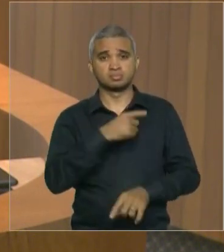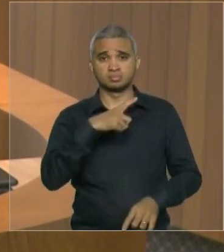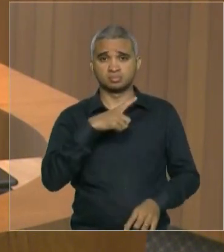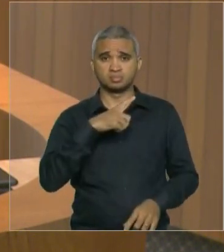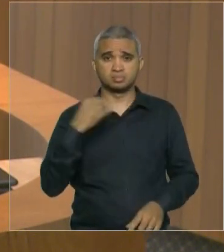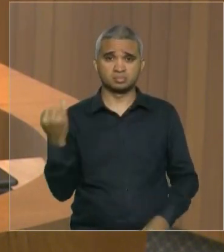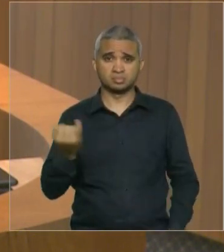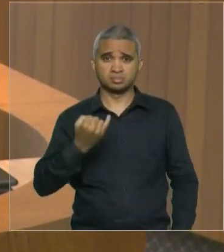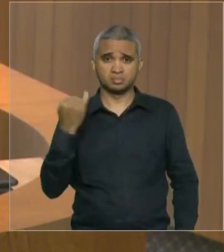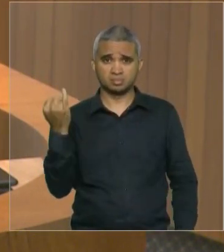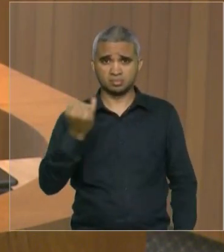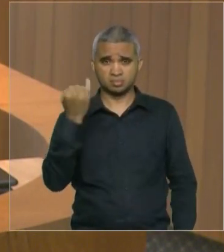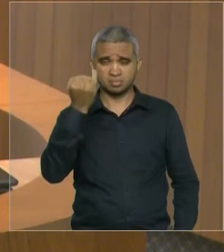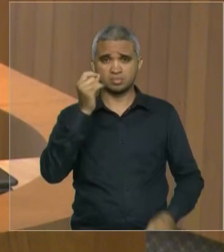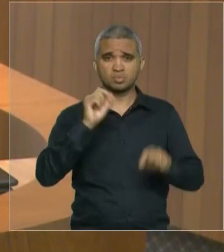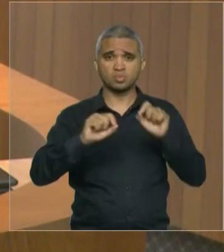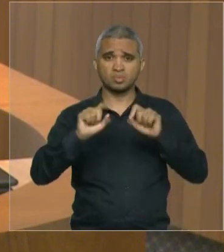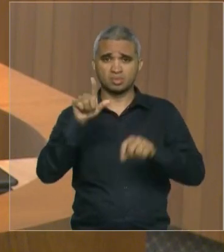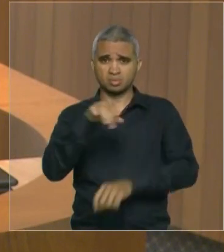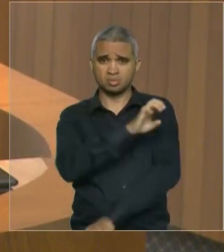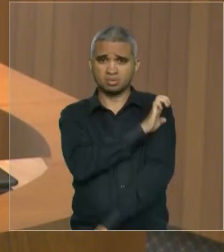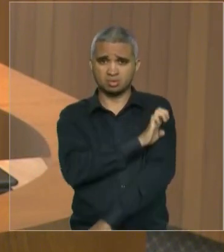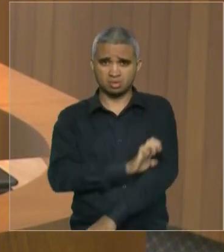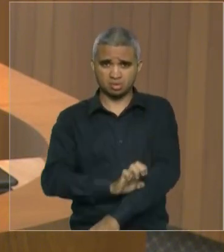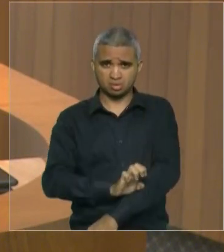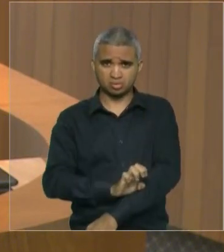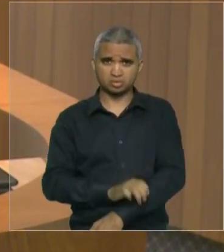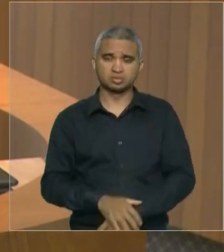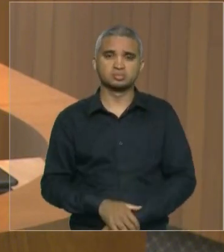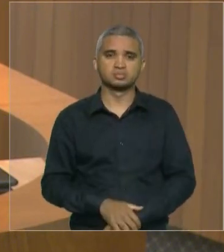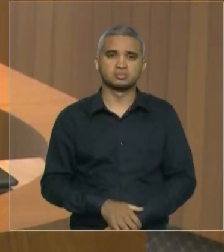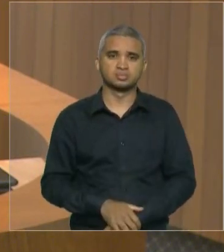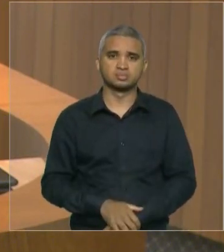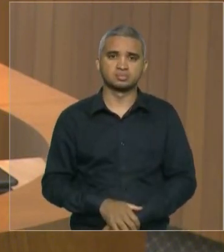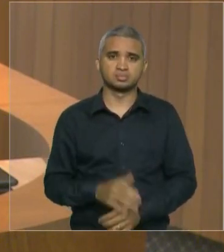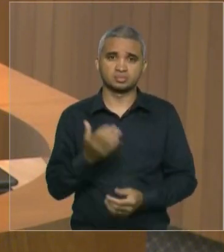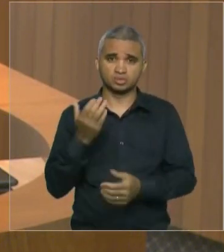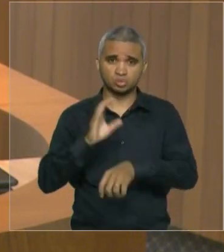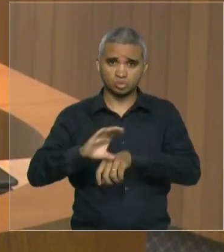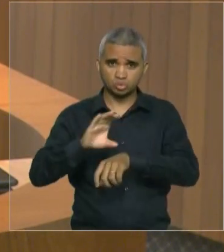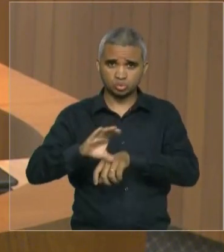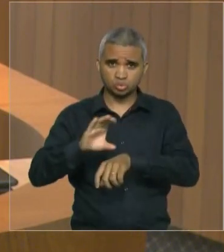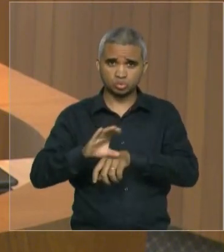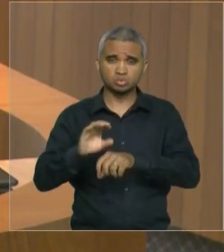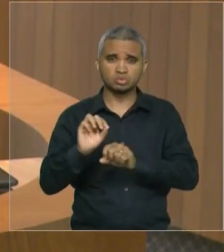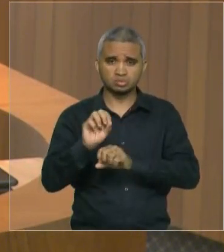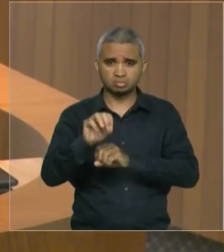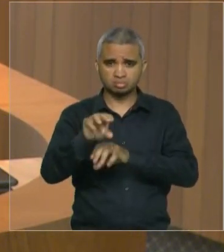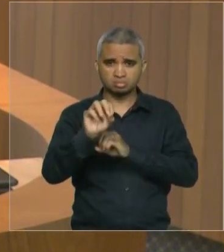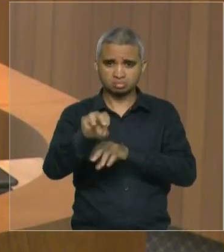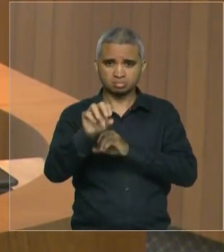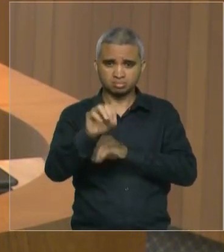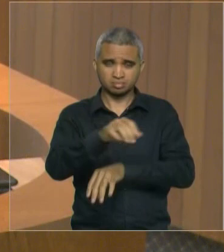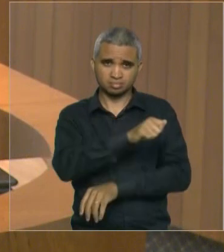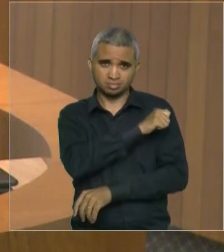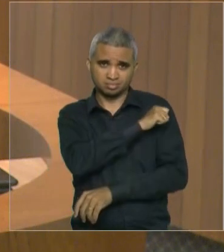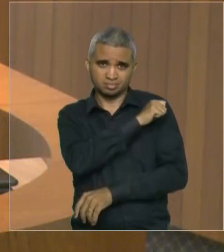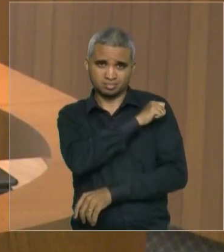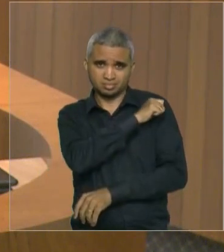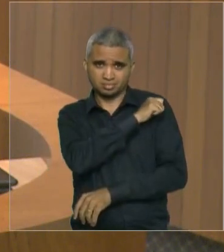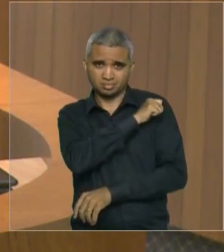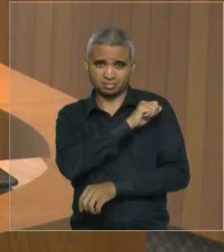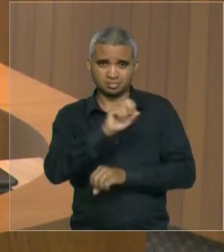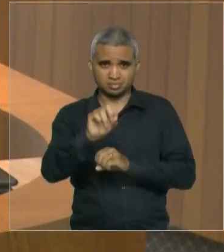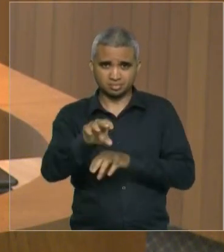da coisa. Quando você forma estudantes, nós não podemos, na formação, matar